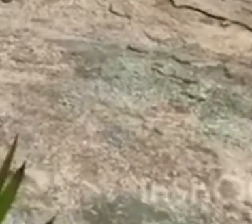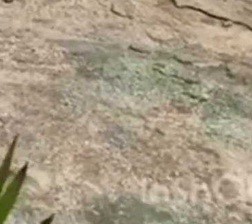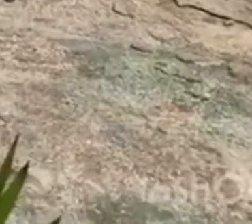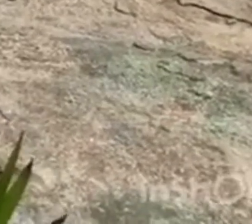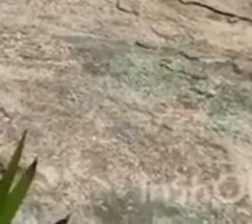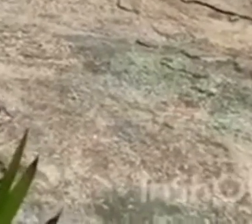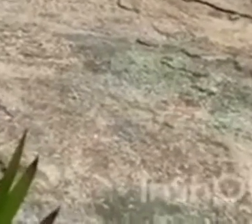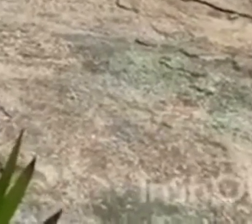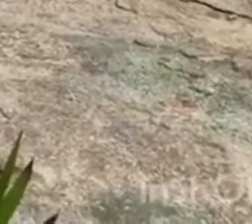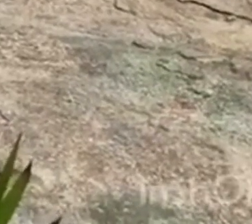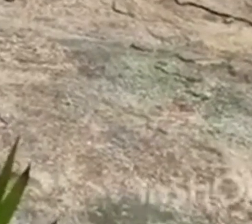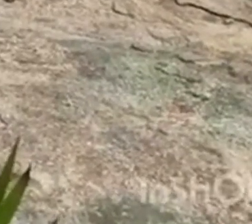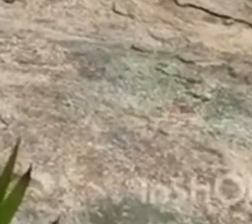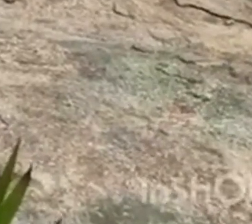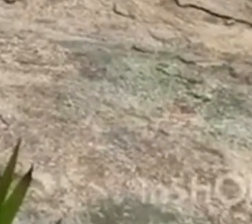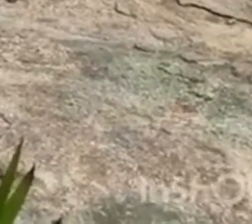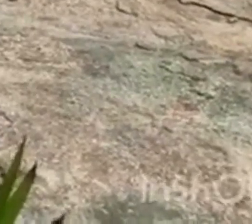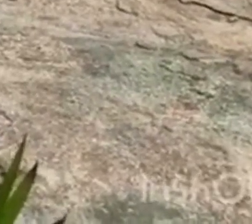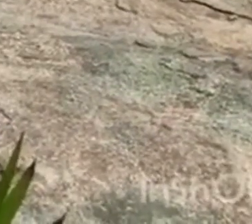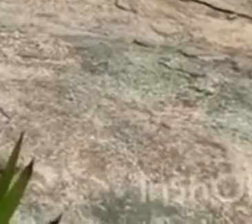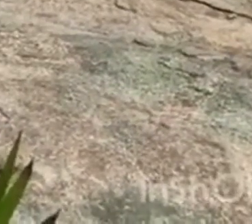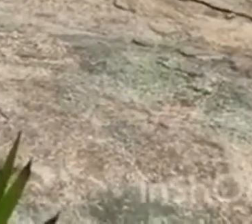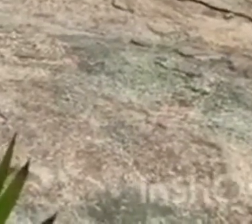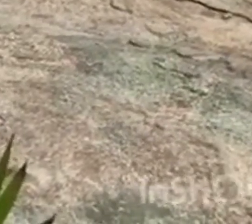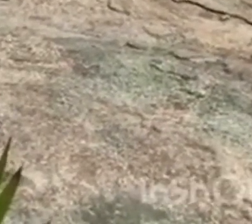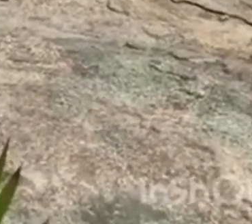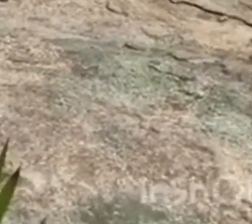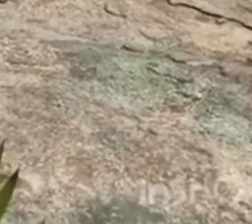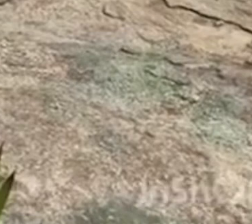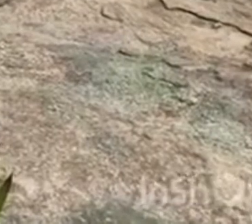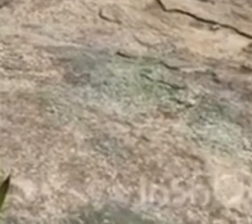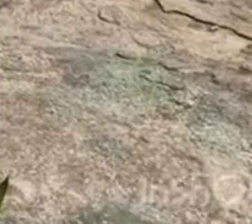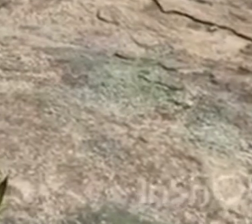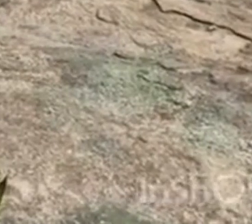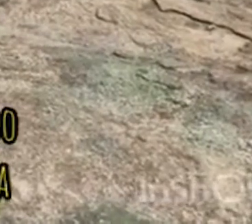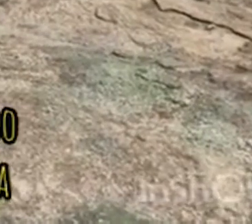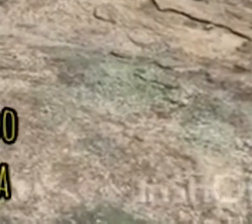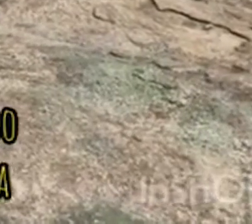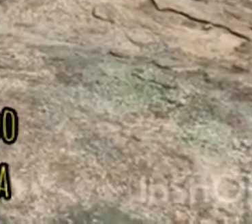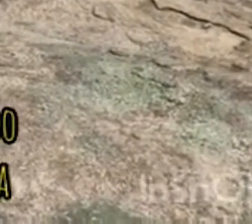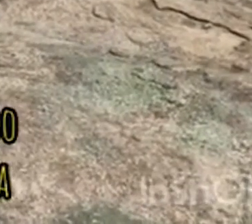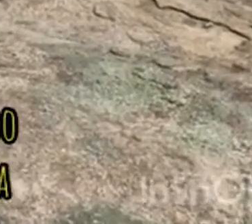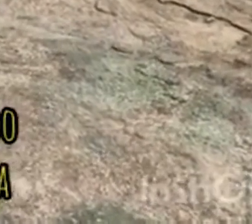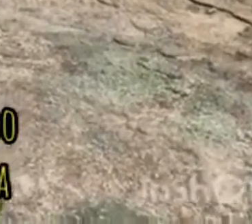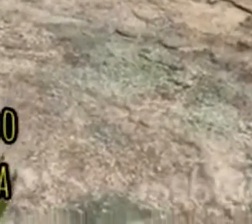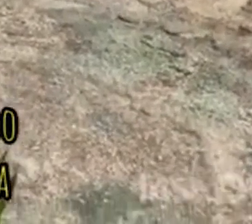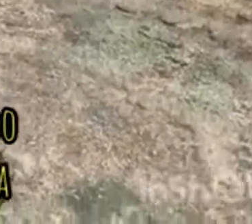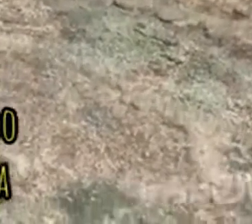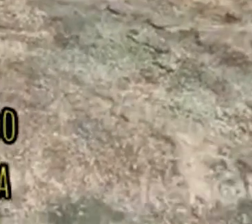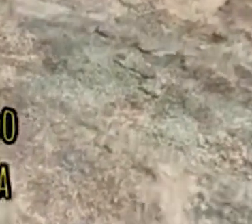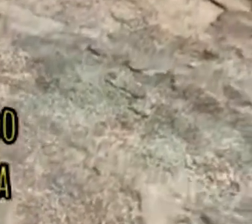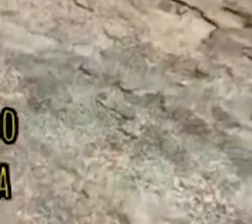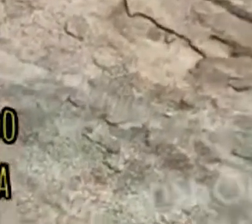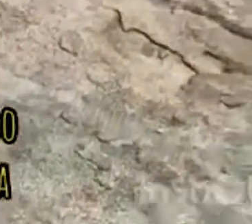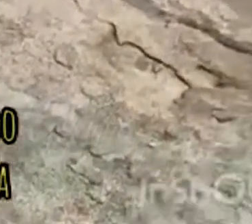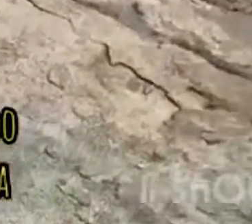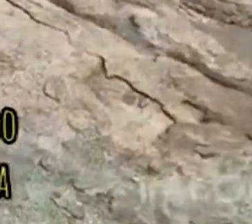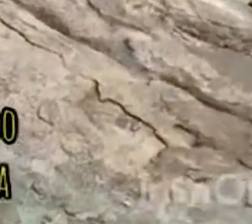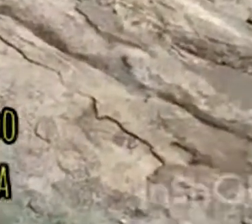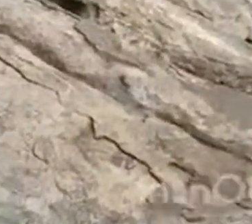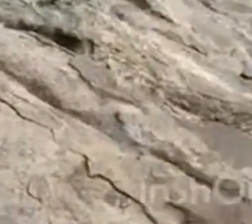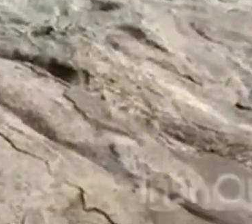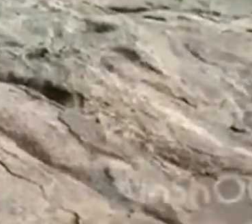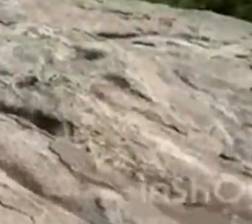na Serra do Magé. Uma senhora sem fé pensava que era guerra. Correu um homem com medo, se escondeu dentro